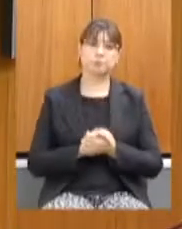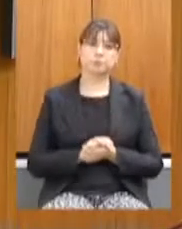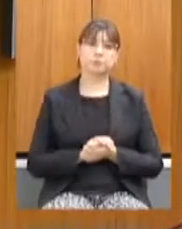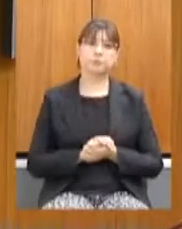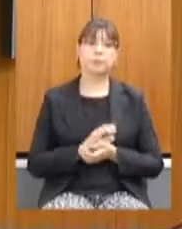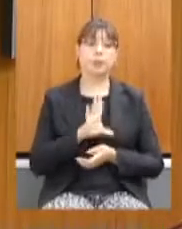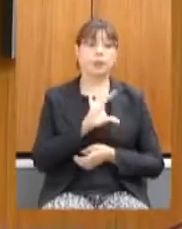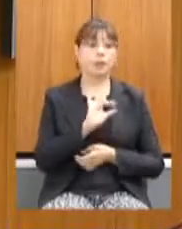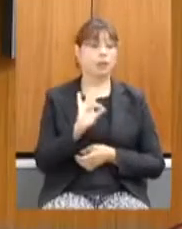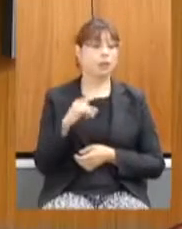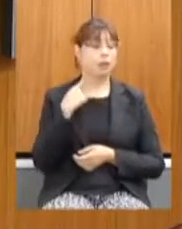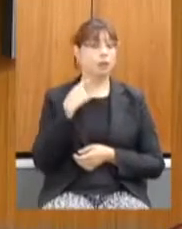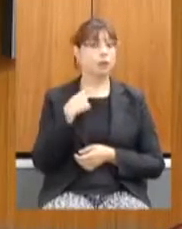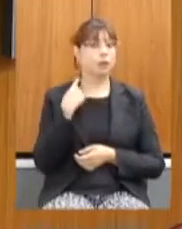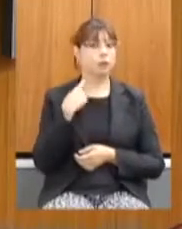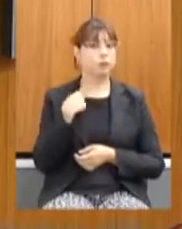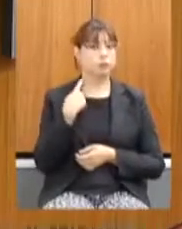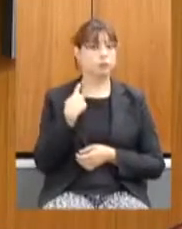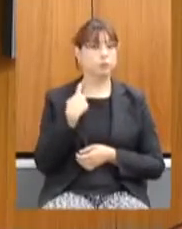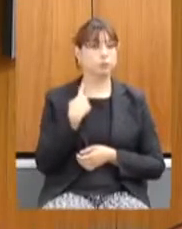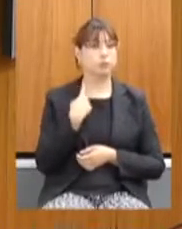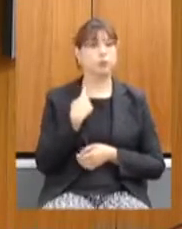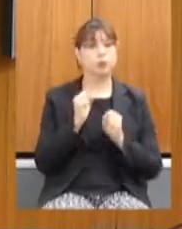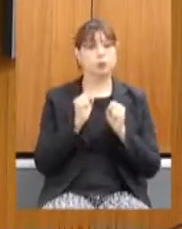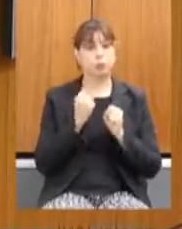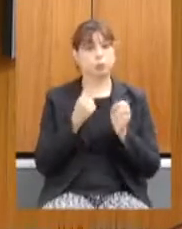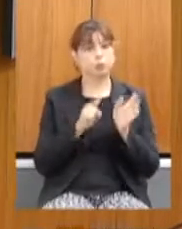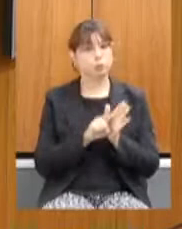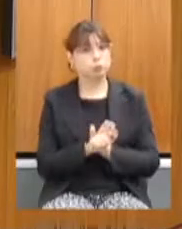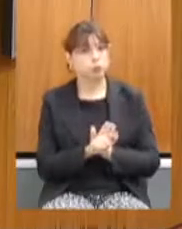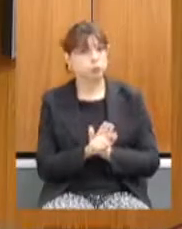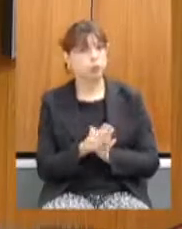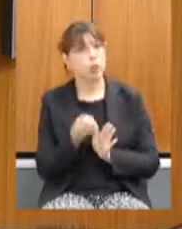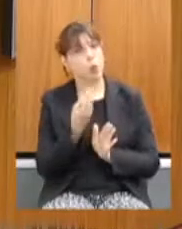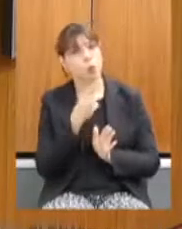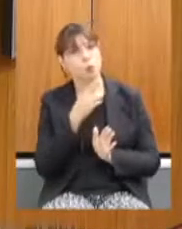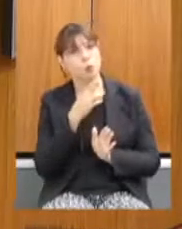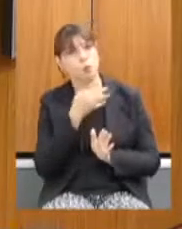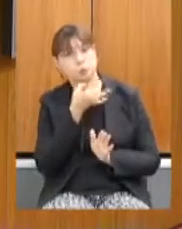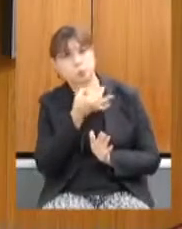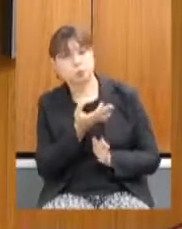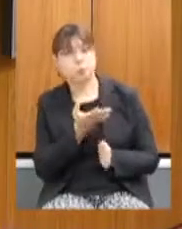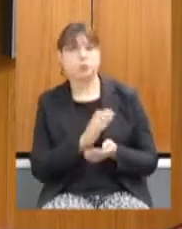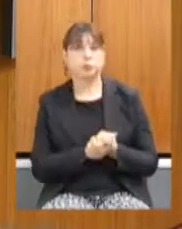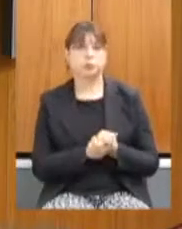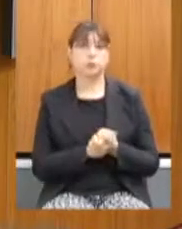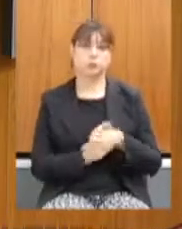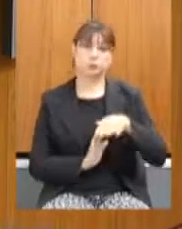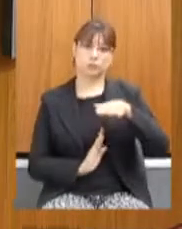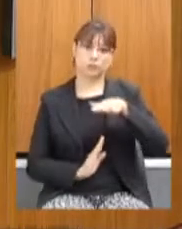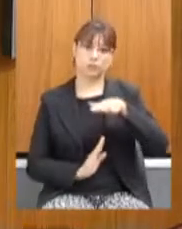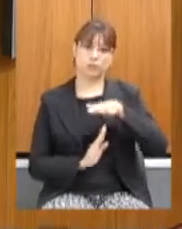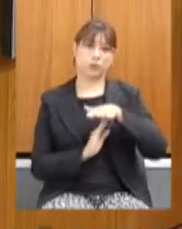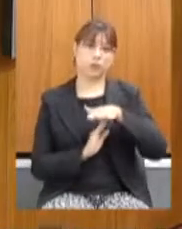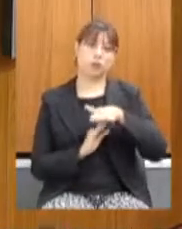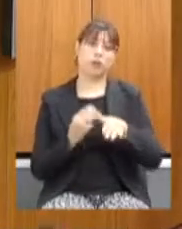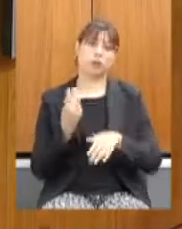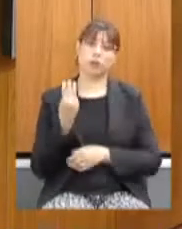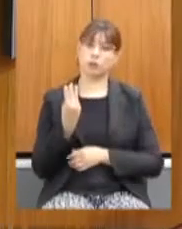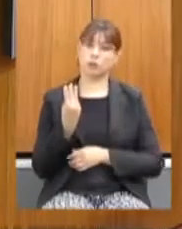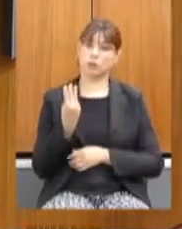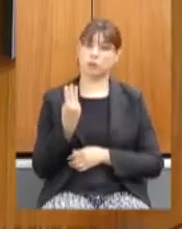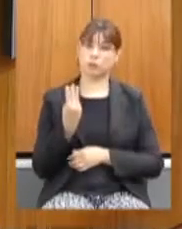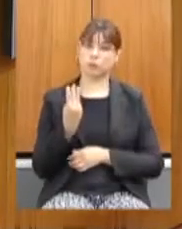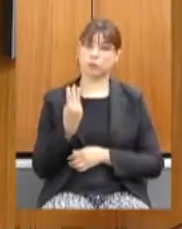poderá fazer uma Inter uma interpelação pelo prazo de três minutos